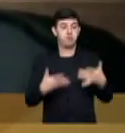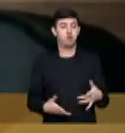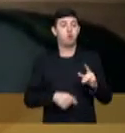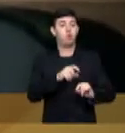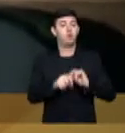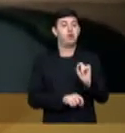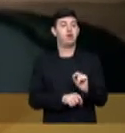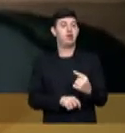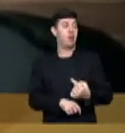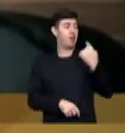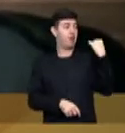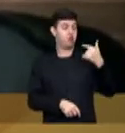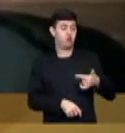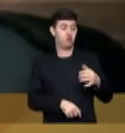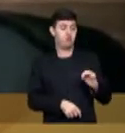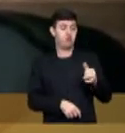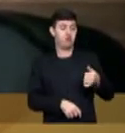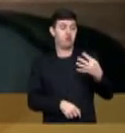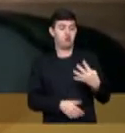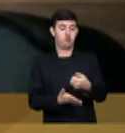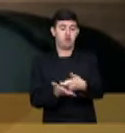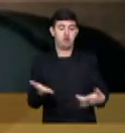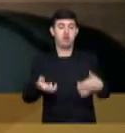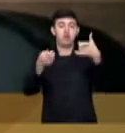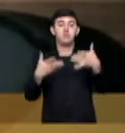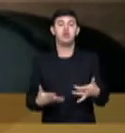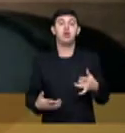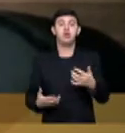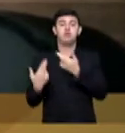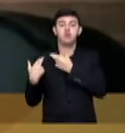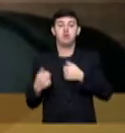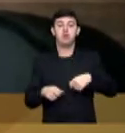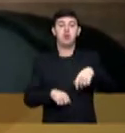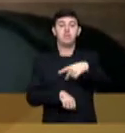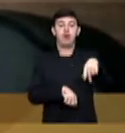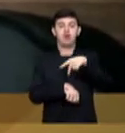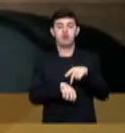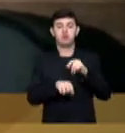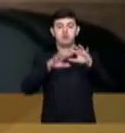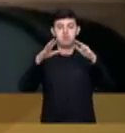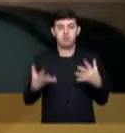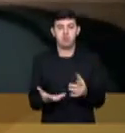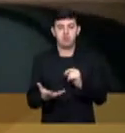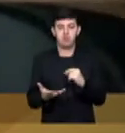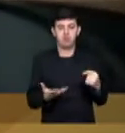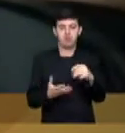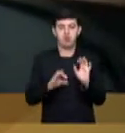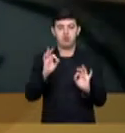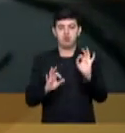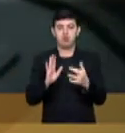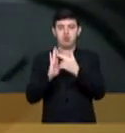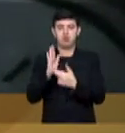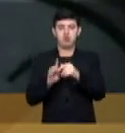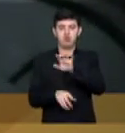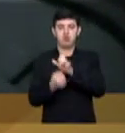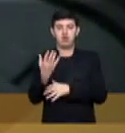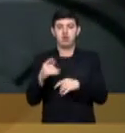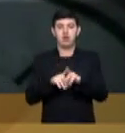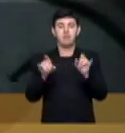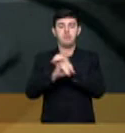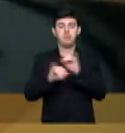um dever dos Estados de regular a propaganda comercial desses produtos